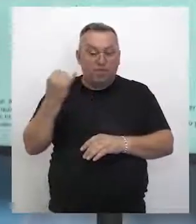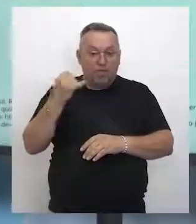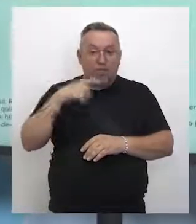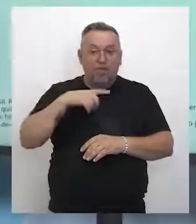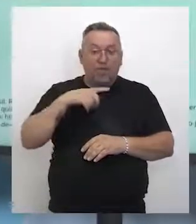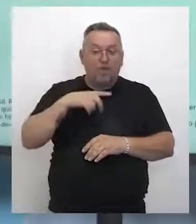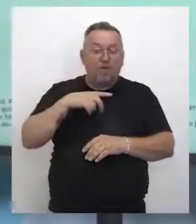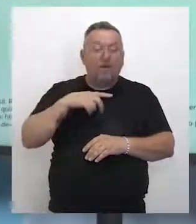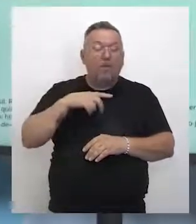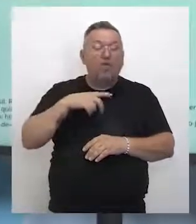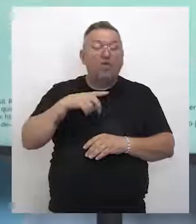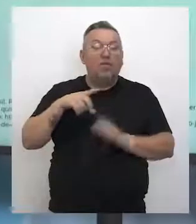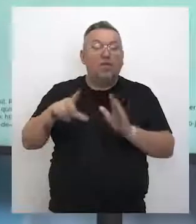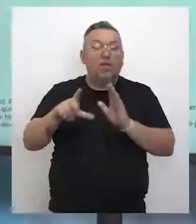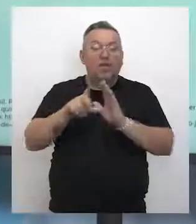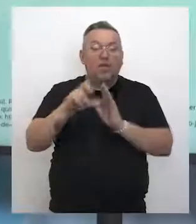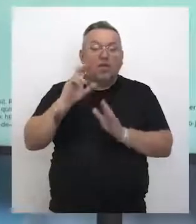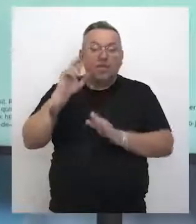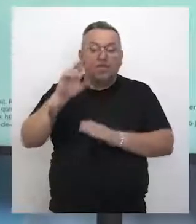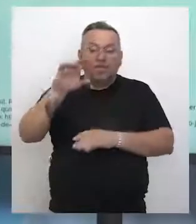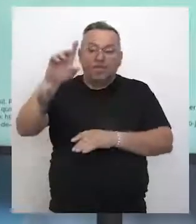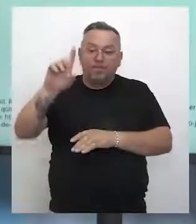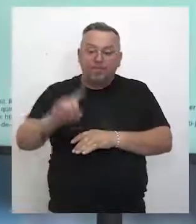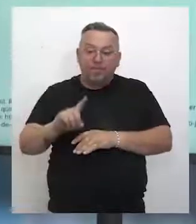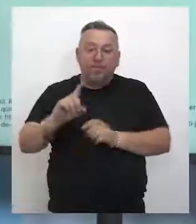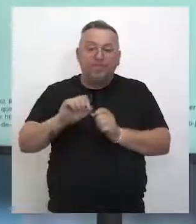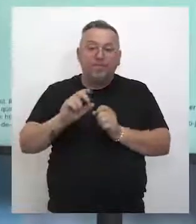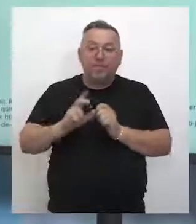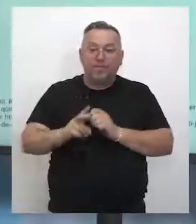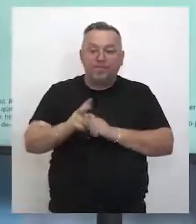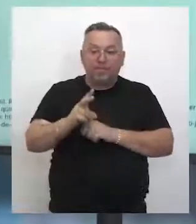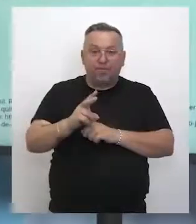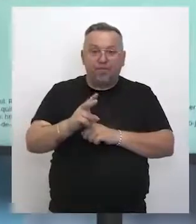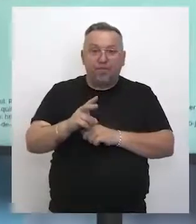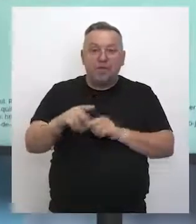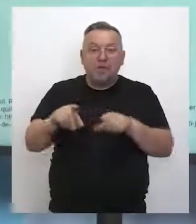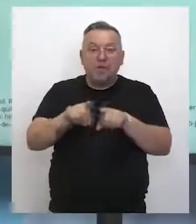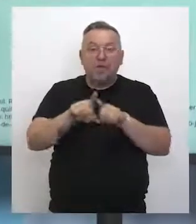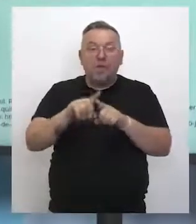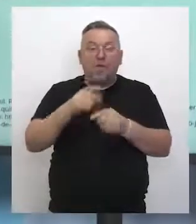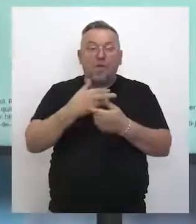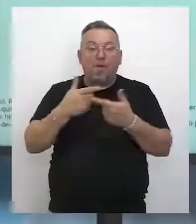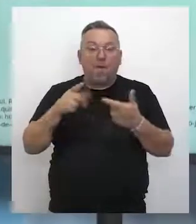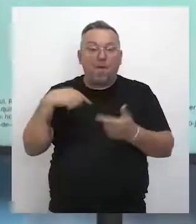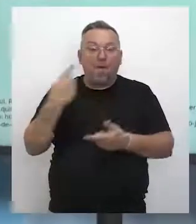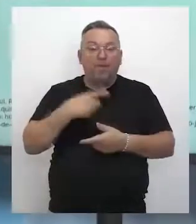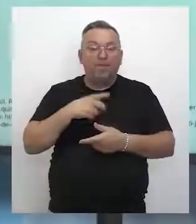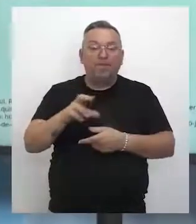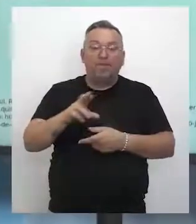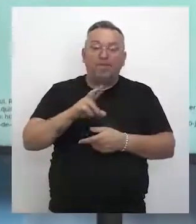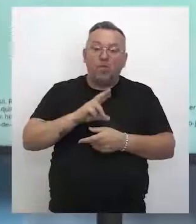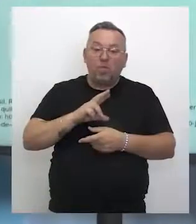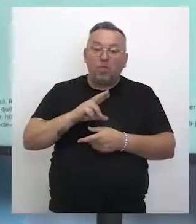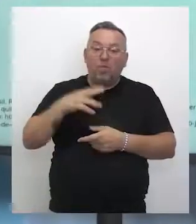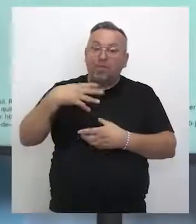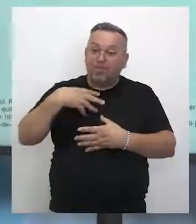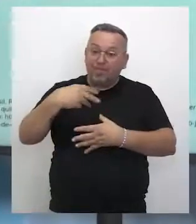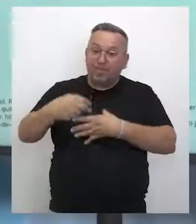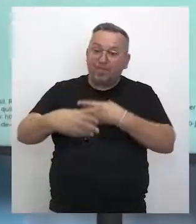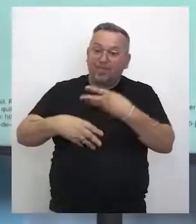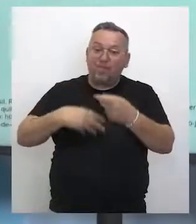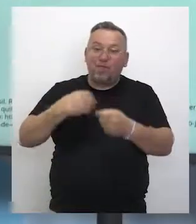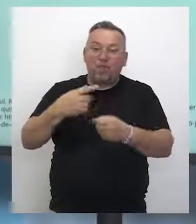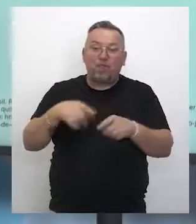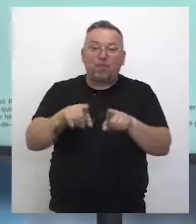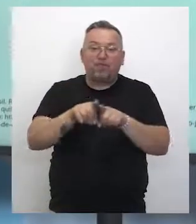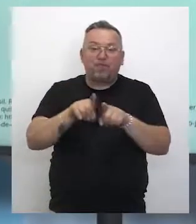leis que absorvem, né, esses direitos para permanecerem e ter aquilo que nós respondemos aí de geração para geração,